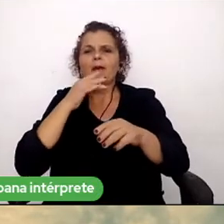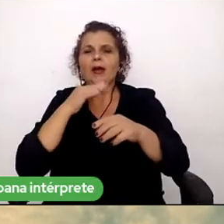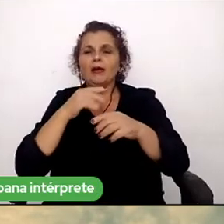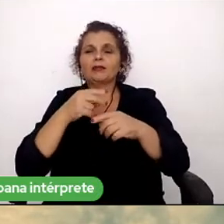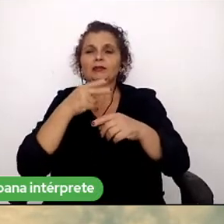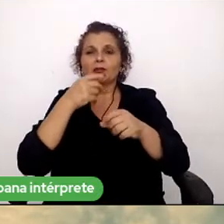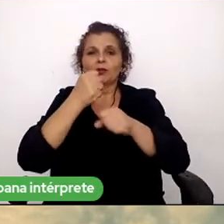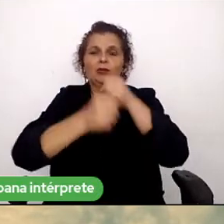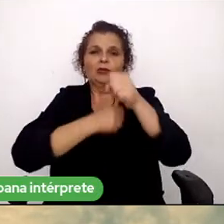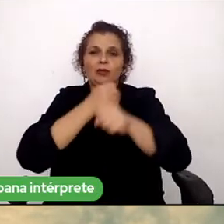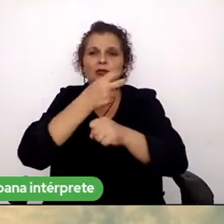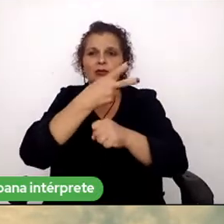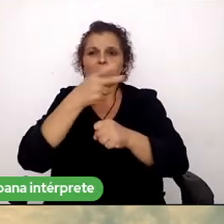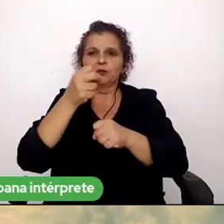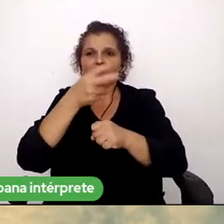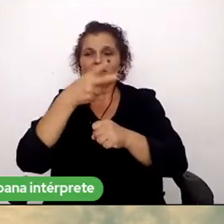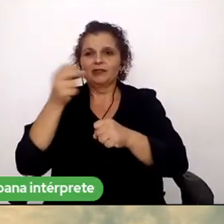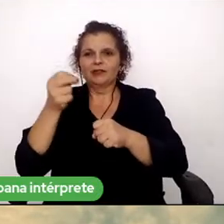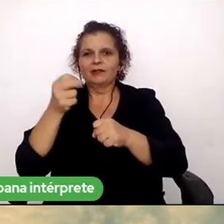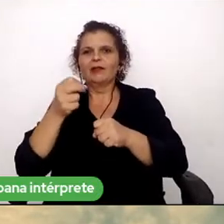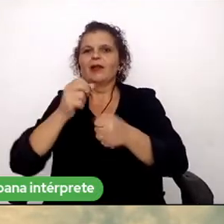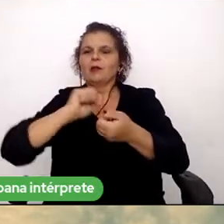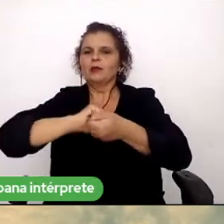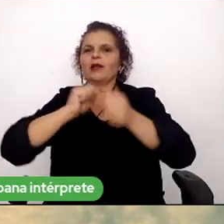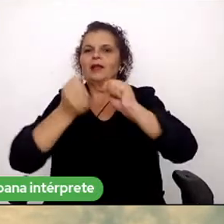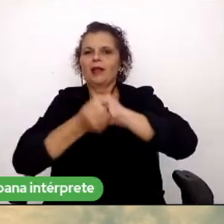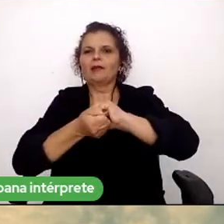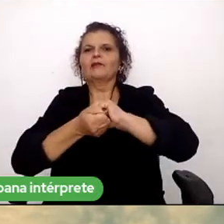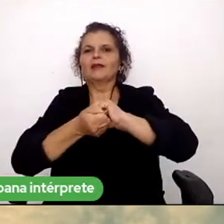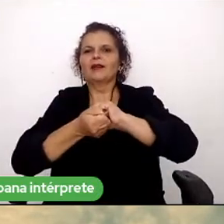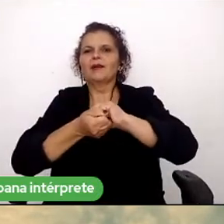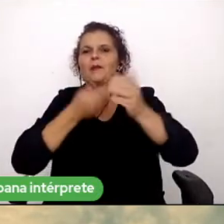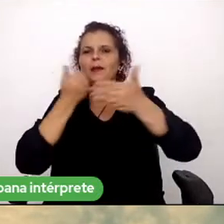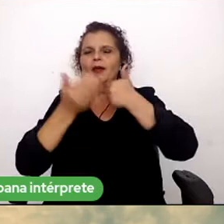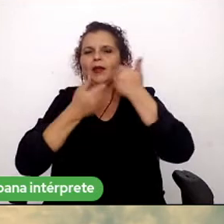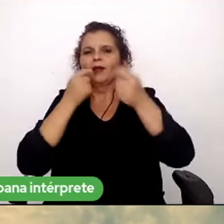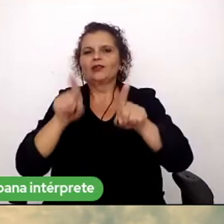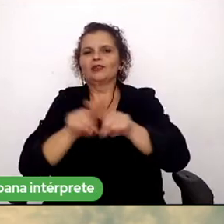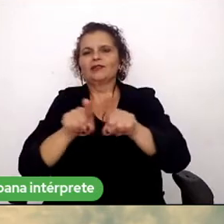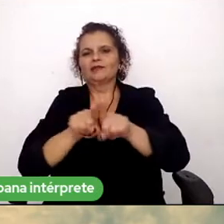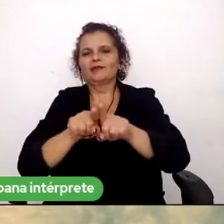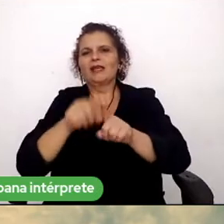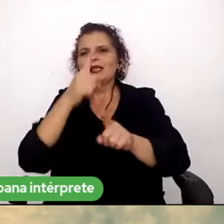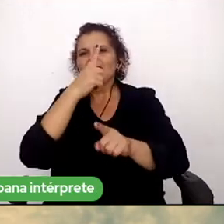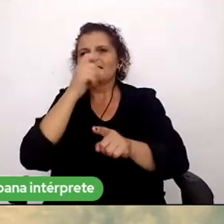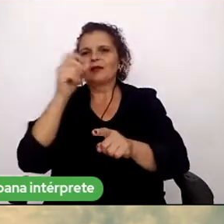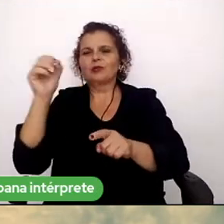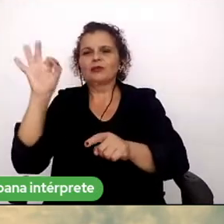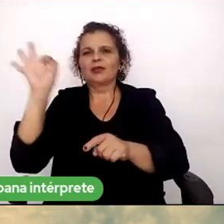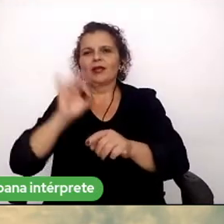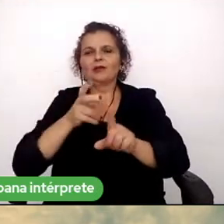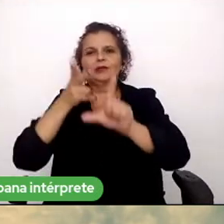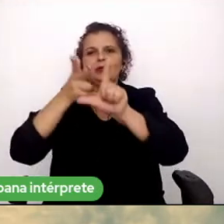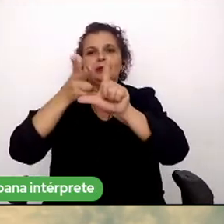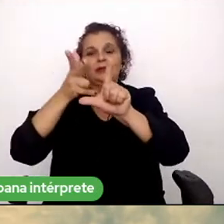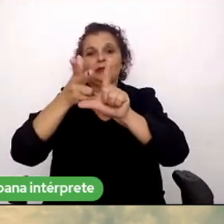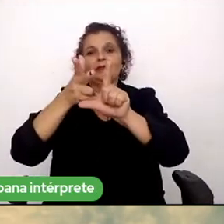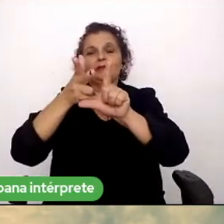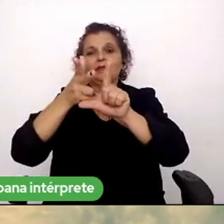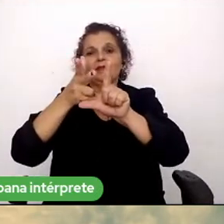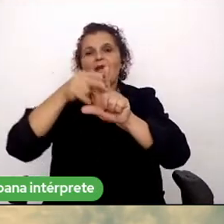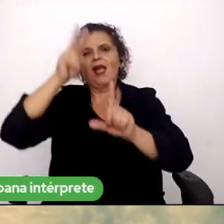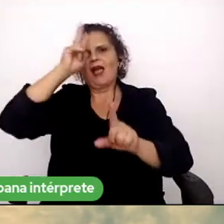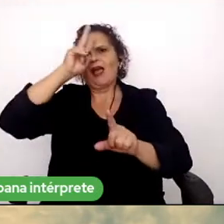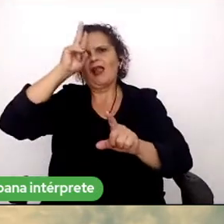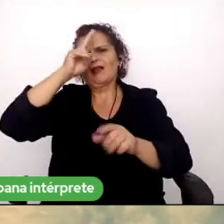rapidamente para poder rodar uma Lean Inception 100% remota, né? Eu lembro até assim,